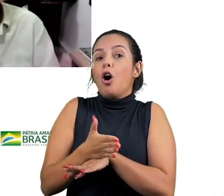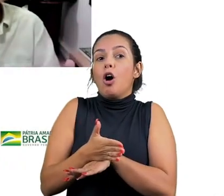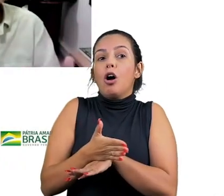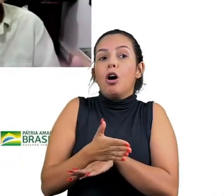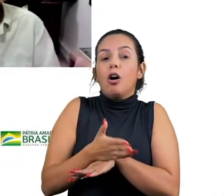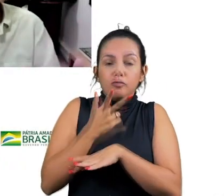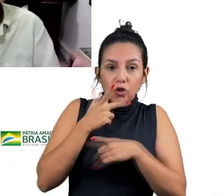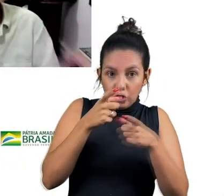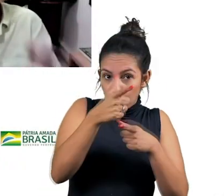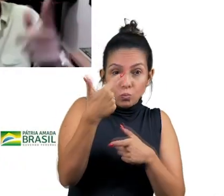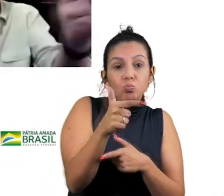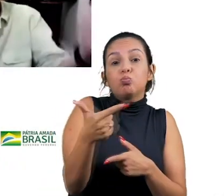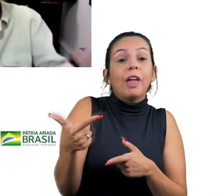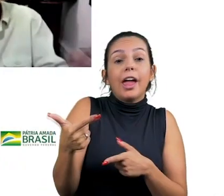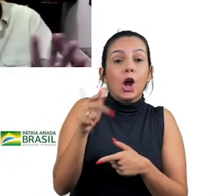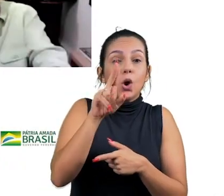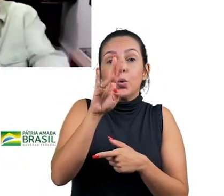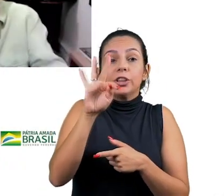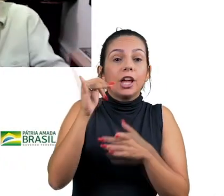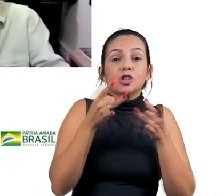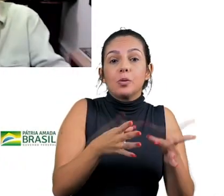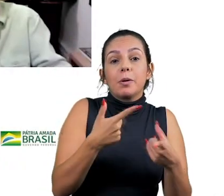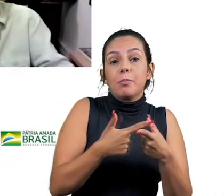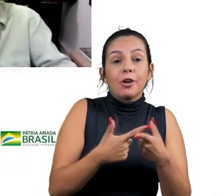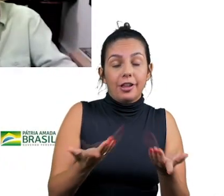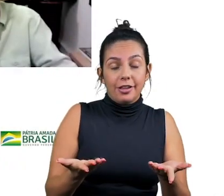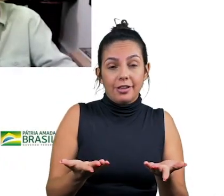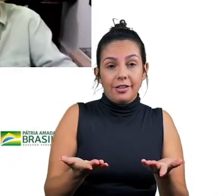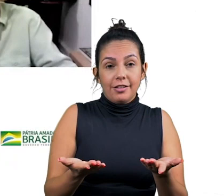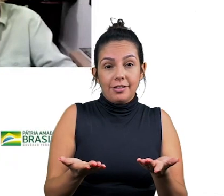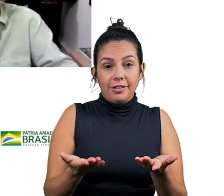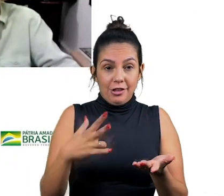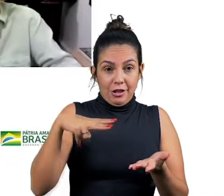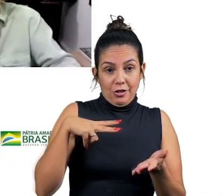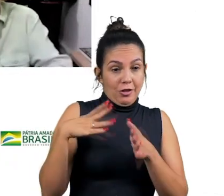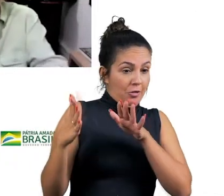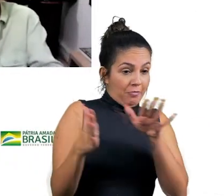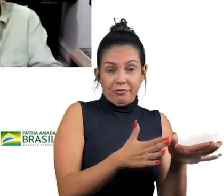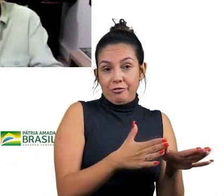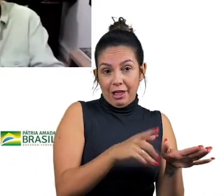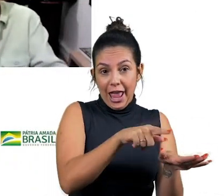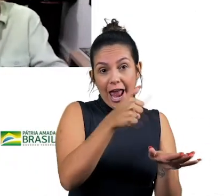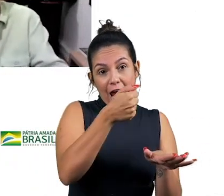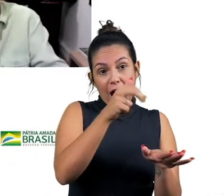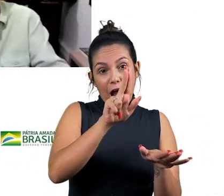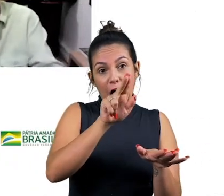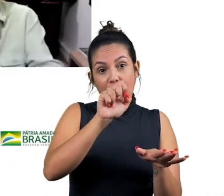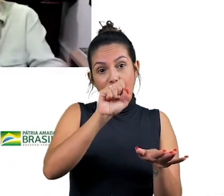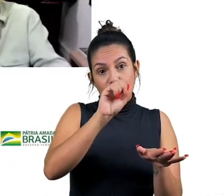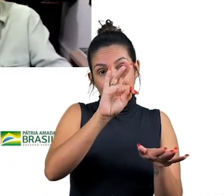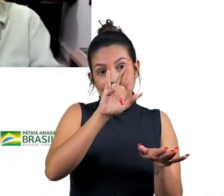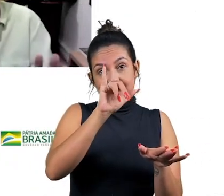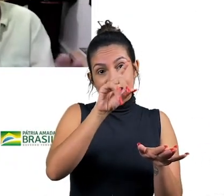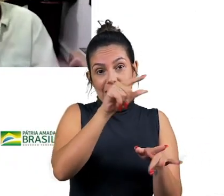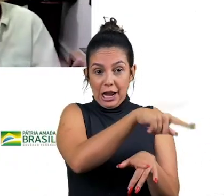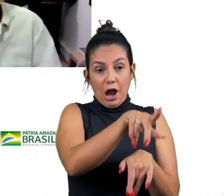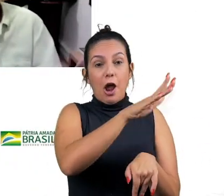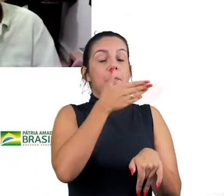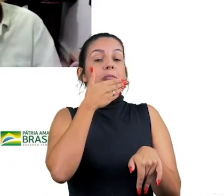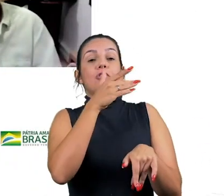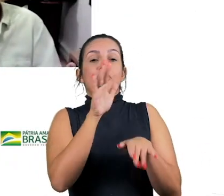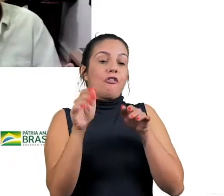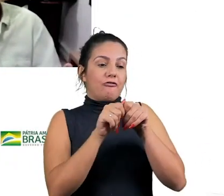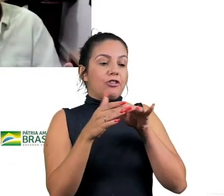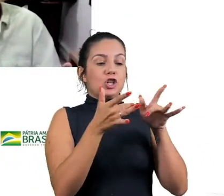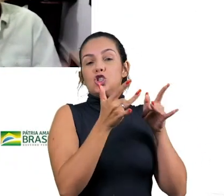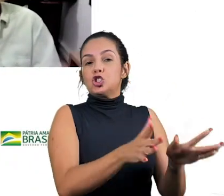é o seguinte, não tem UTI sobrando porque o setor privado é austero. Ele não faz UTI para